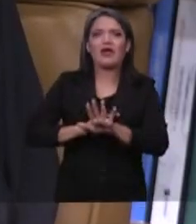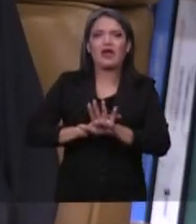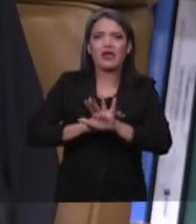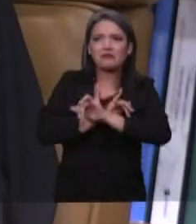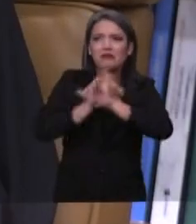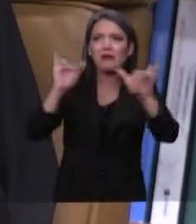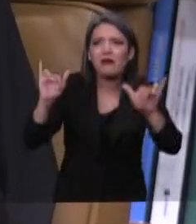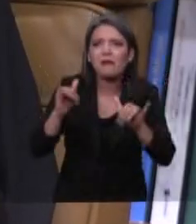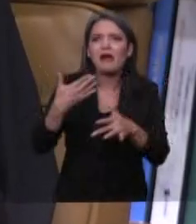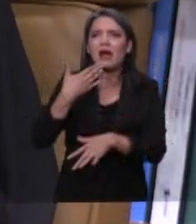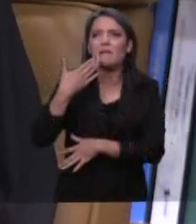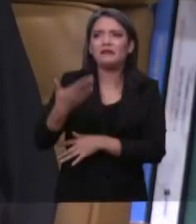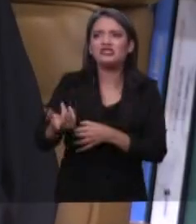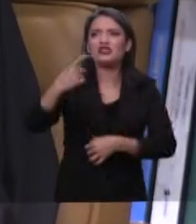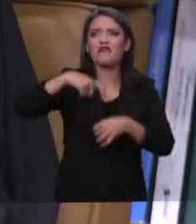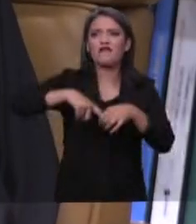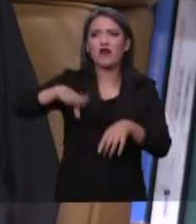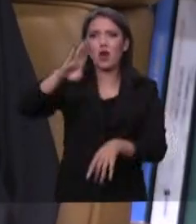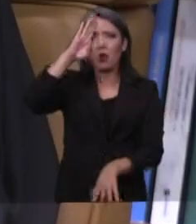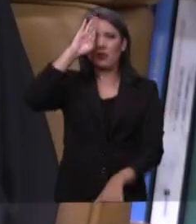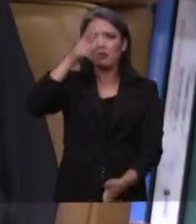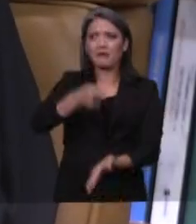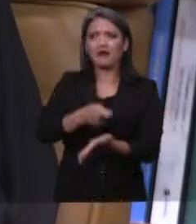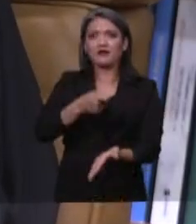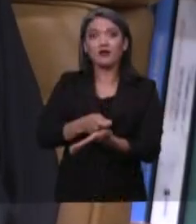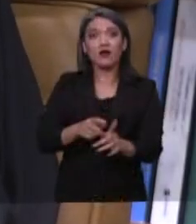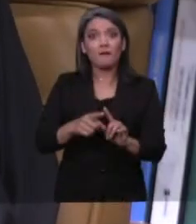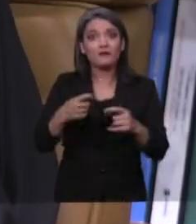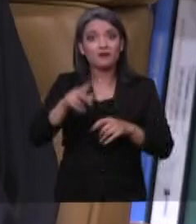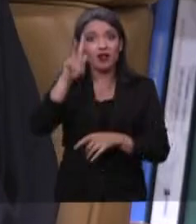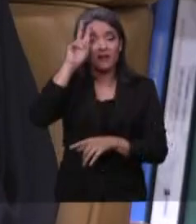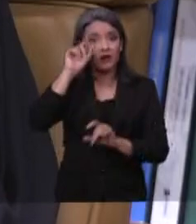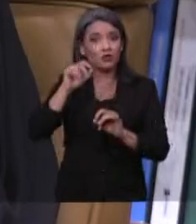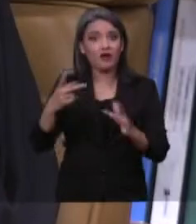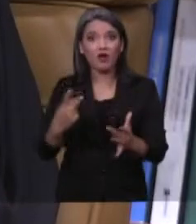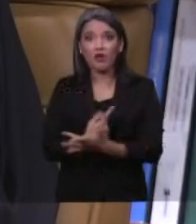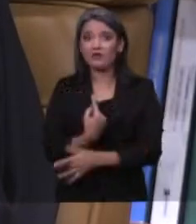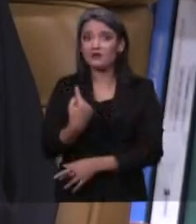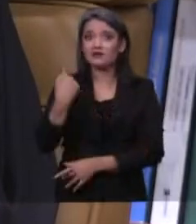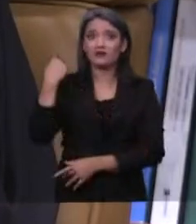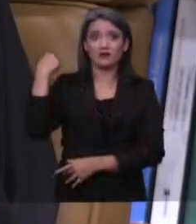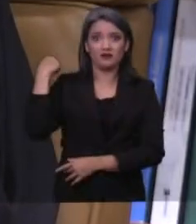sem relembrar do que nós estamos falando e do risco que nós verdadeiramente